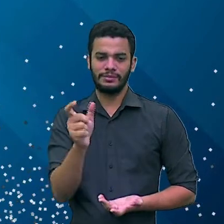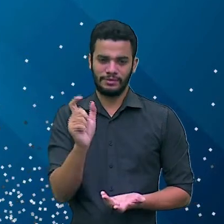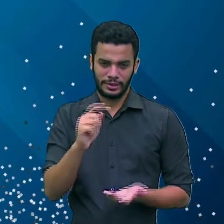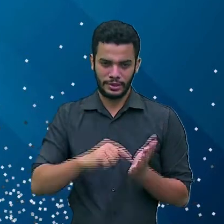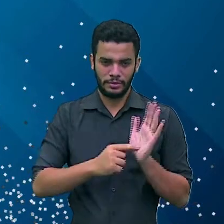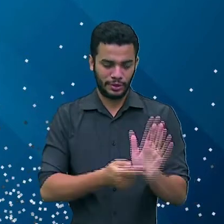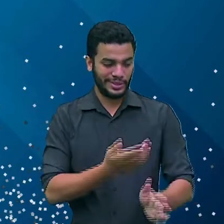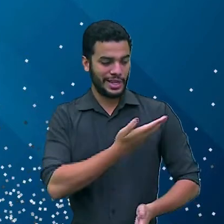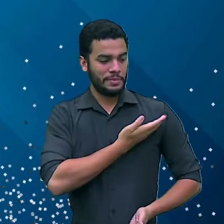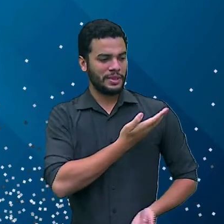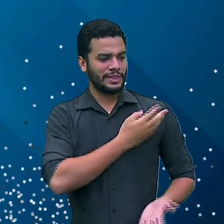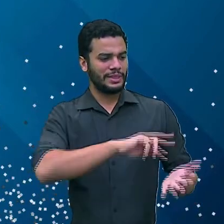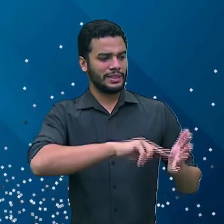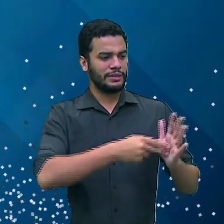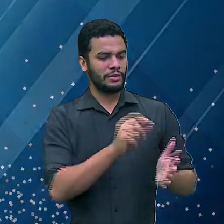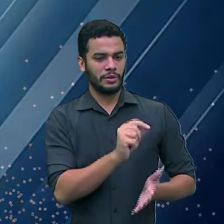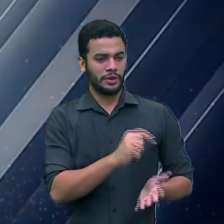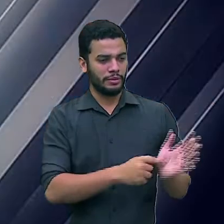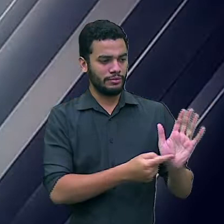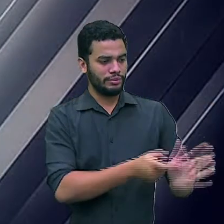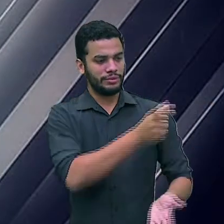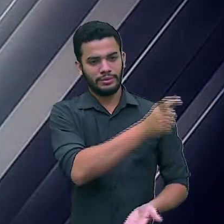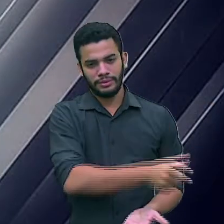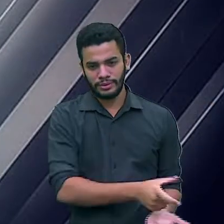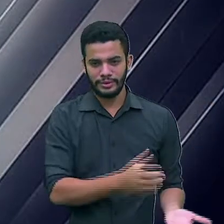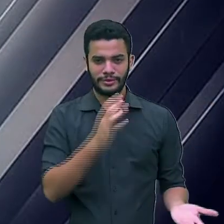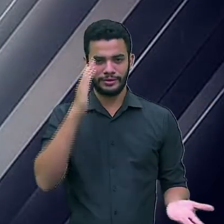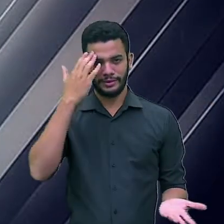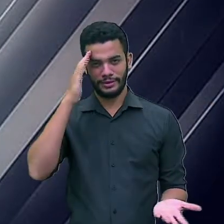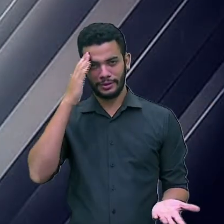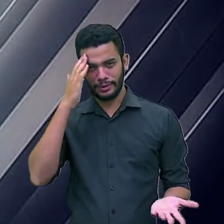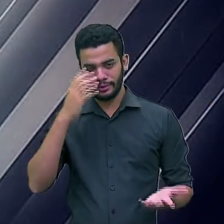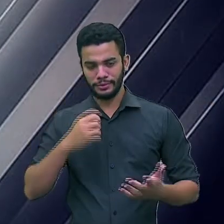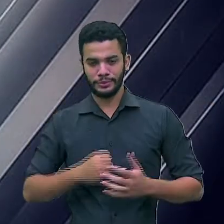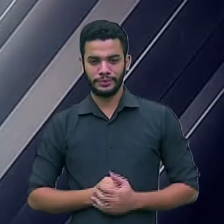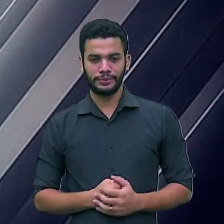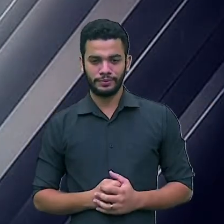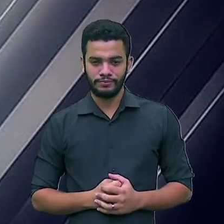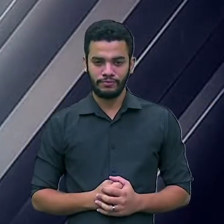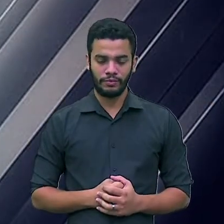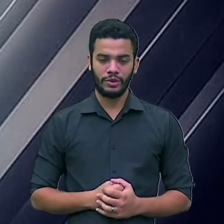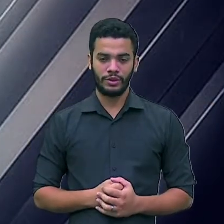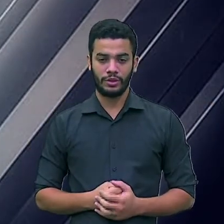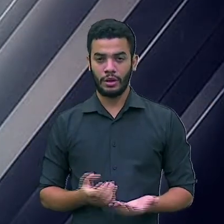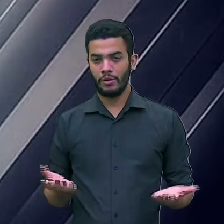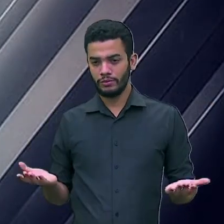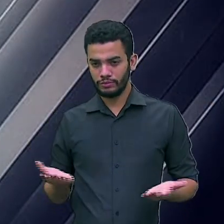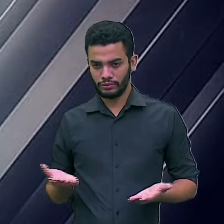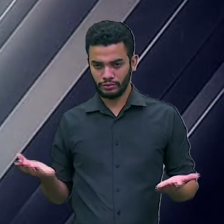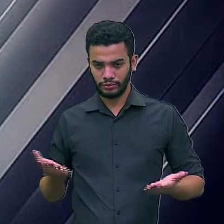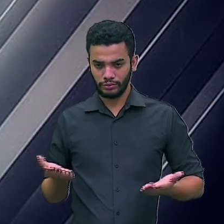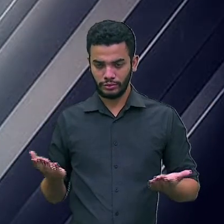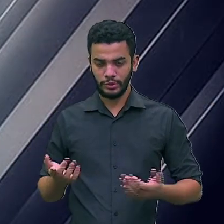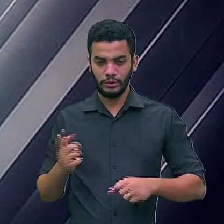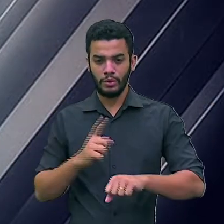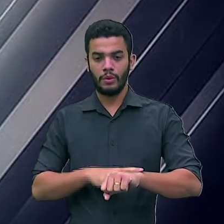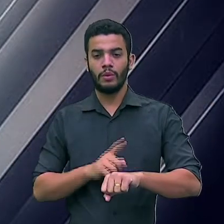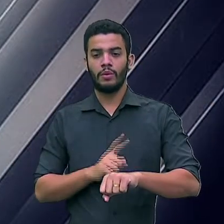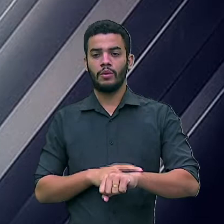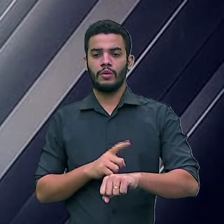aí, amizade. Ótimo, conseguimos perceber. Agora, estudante, nós vamos fazer